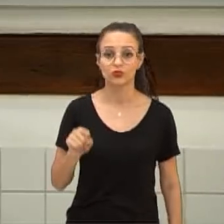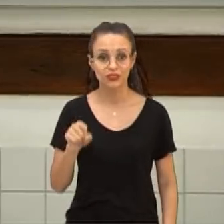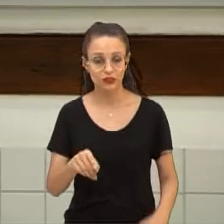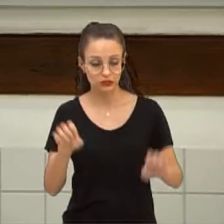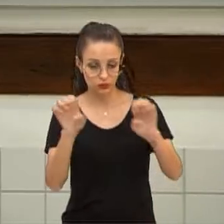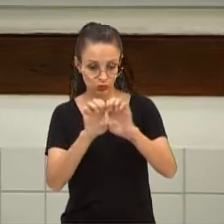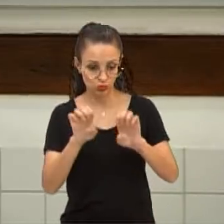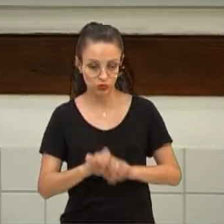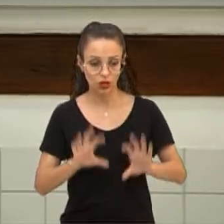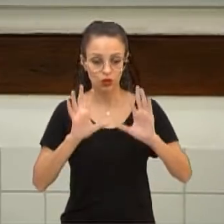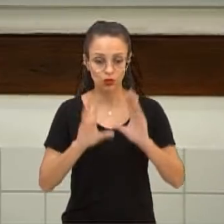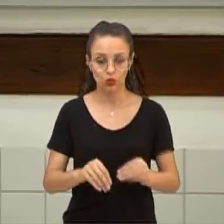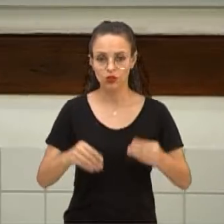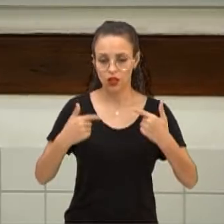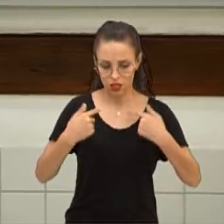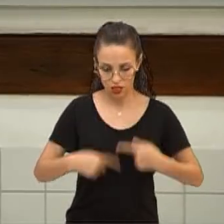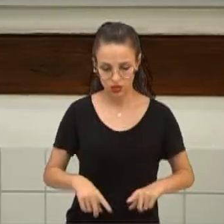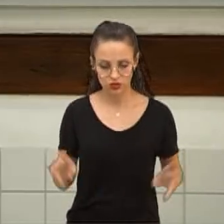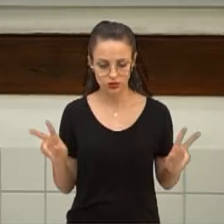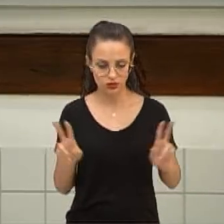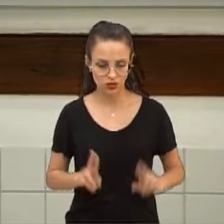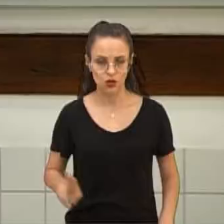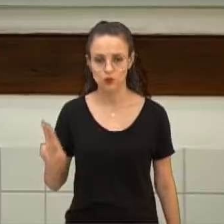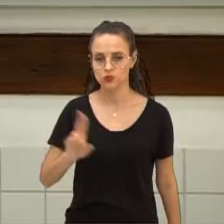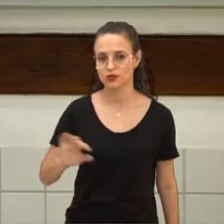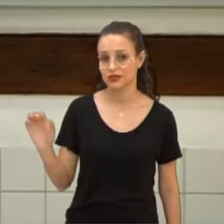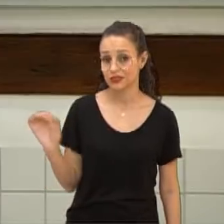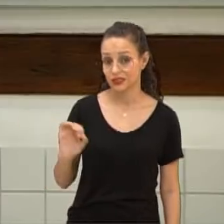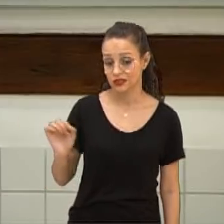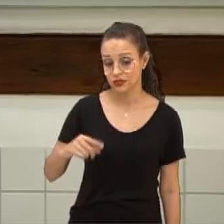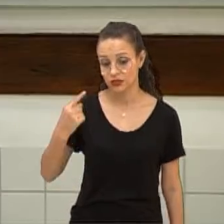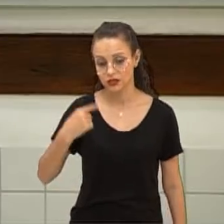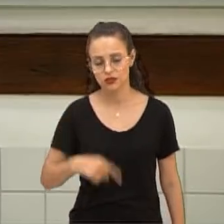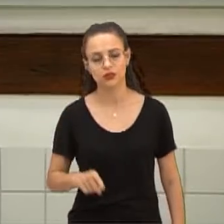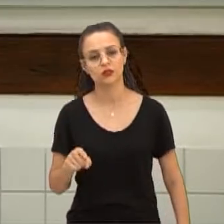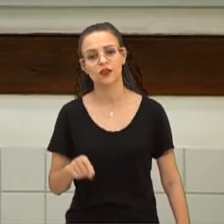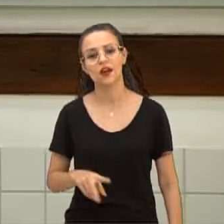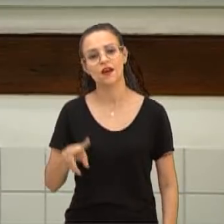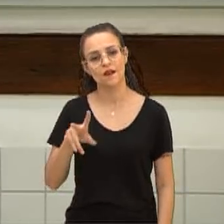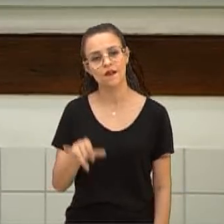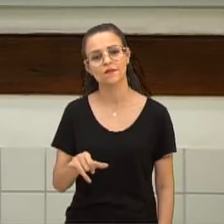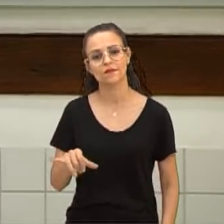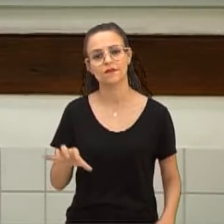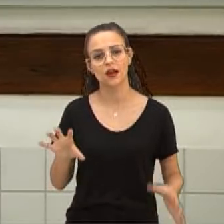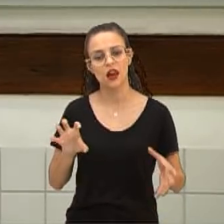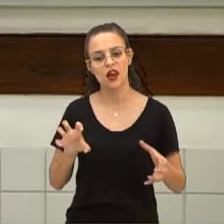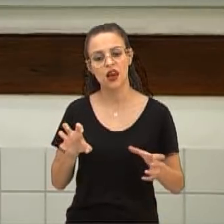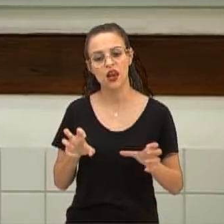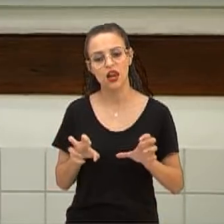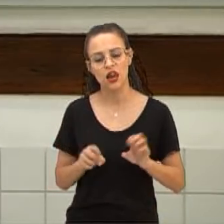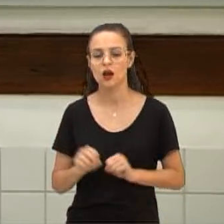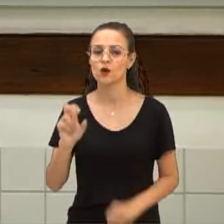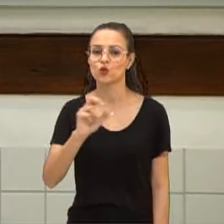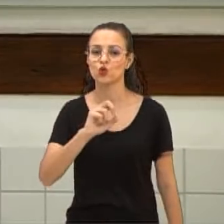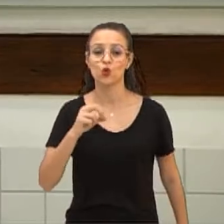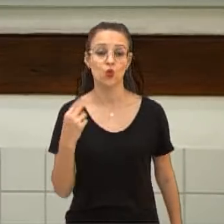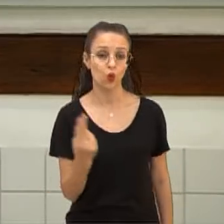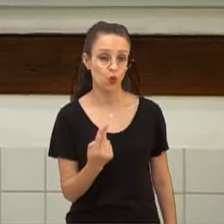Lamarck, que não eram utilizadas com tanta frequência como era a cauda, elas acabariam atrofiando ou até